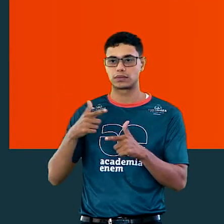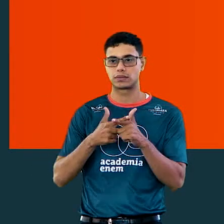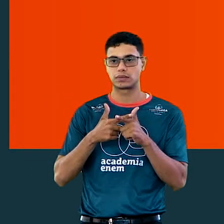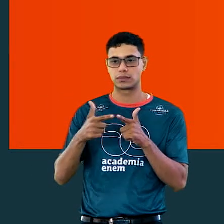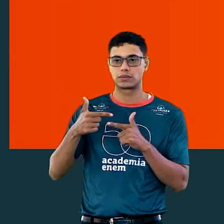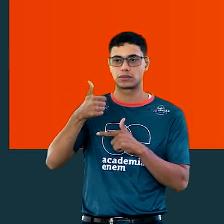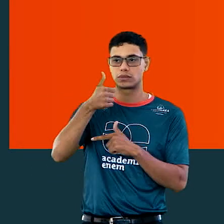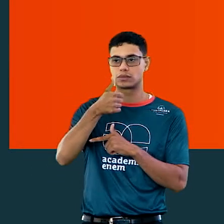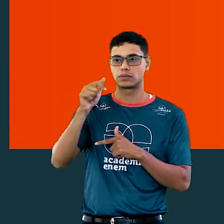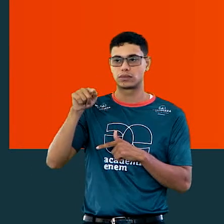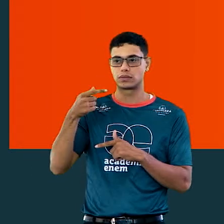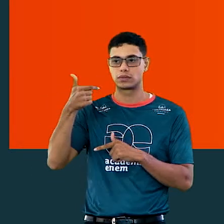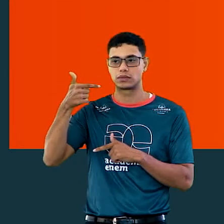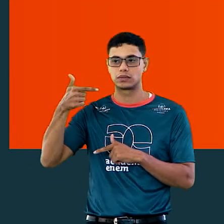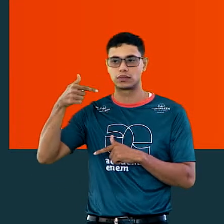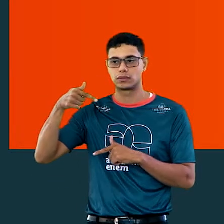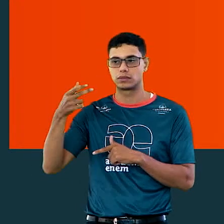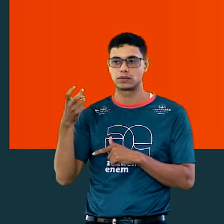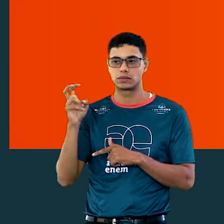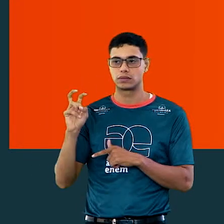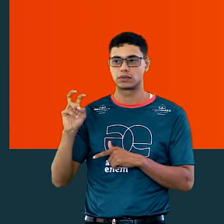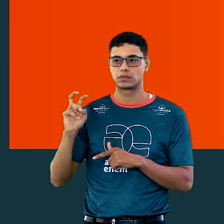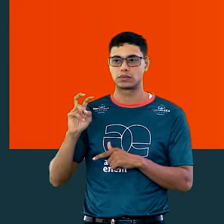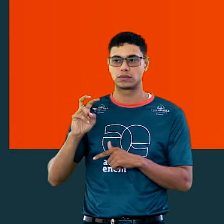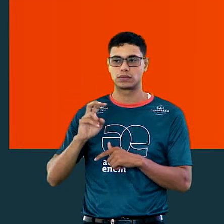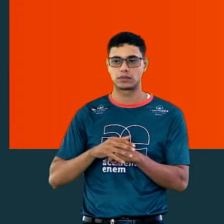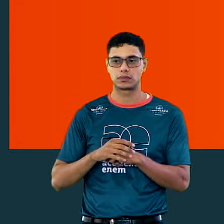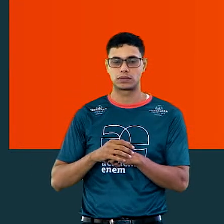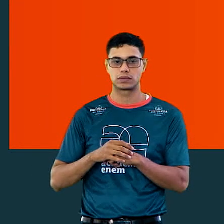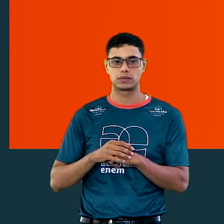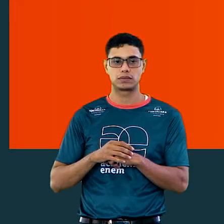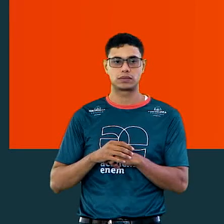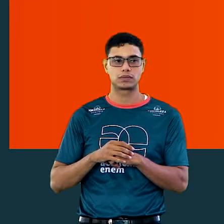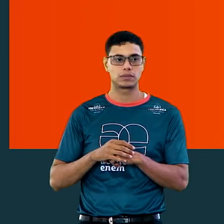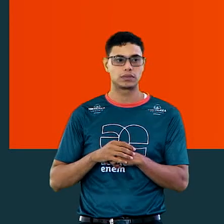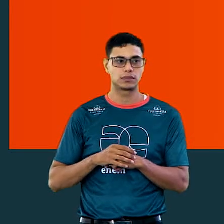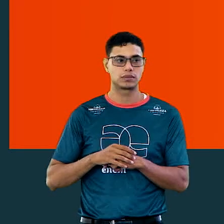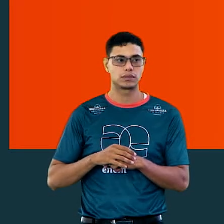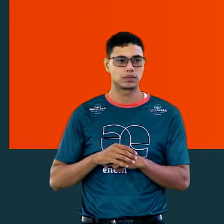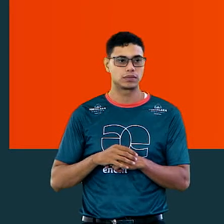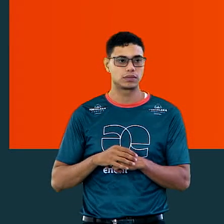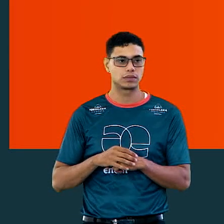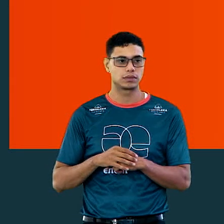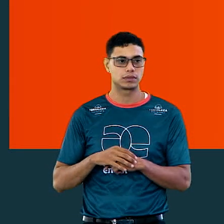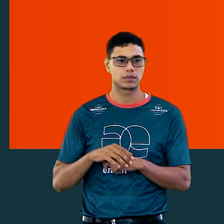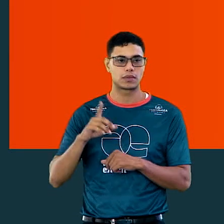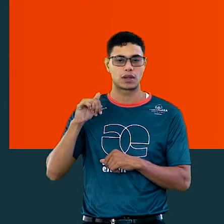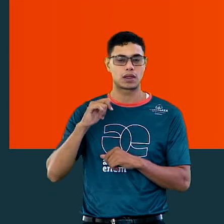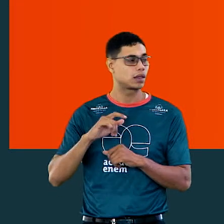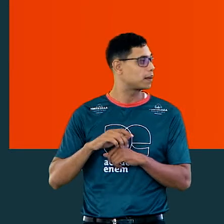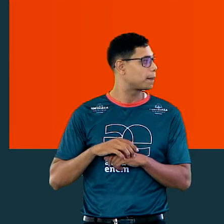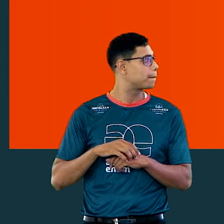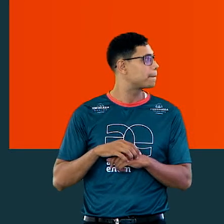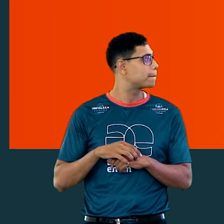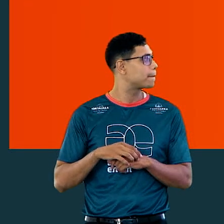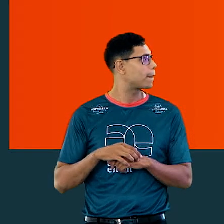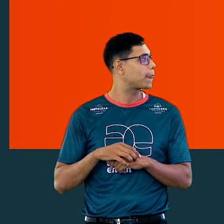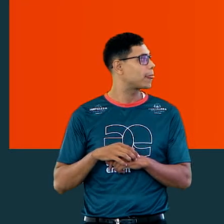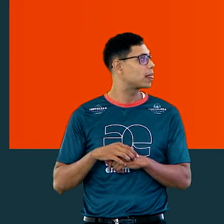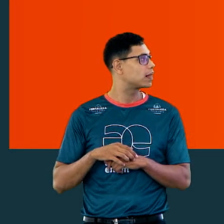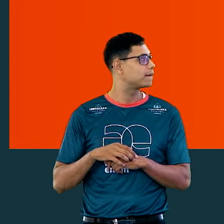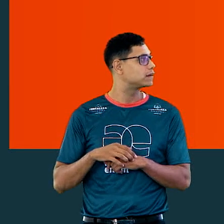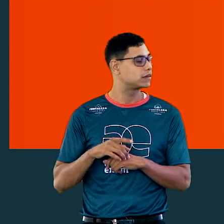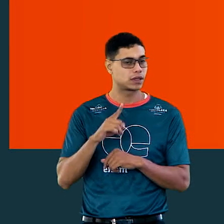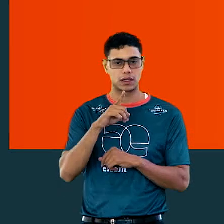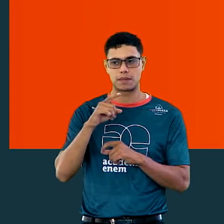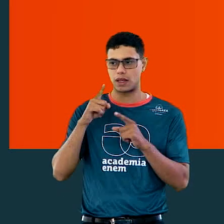11,75 Rho ohm. Ohm, aquela ferradurazinha, essa ferradurazinha que vocês